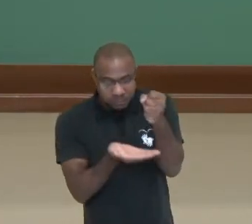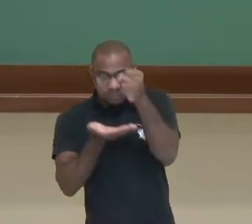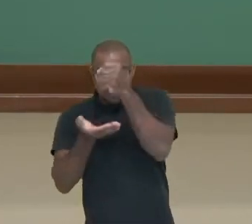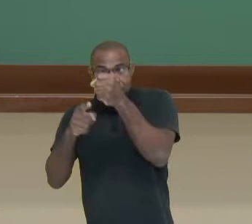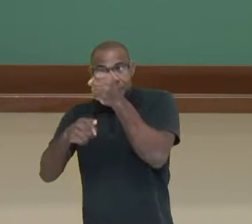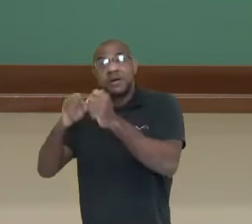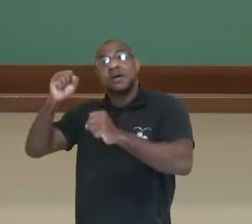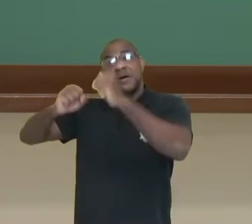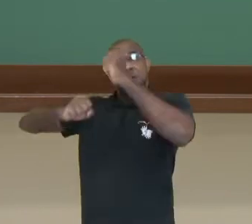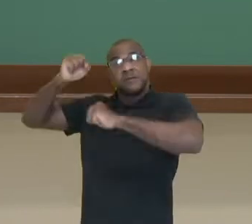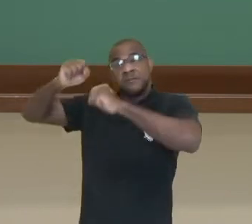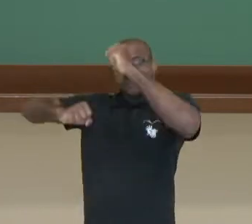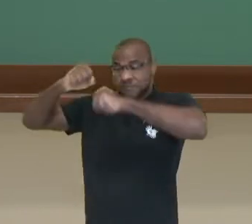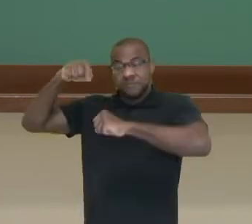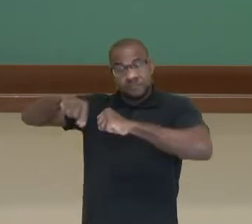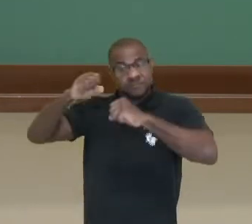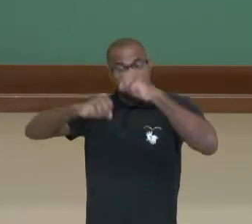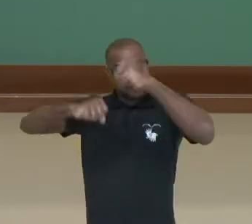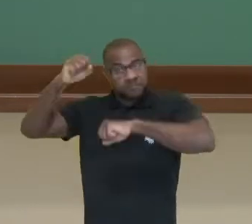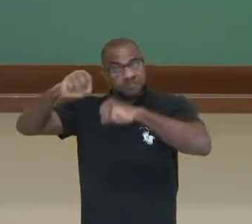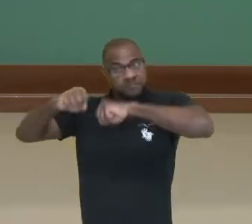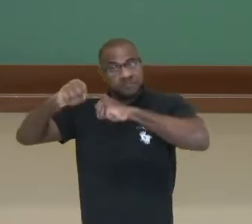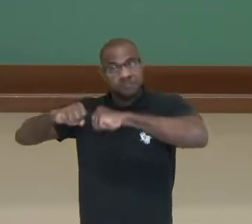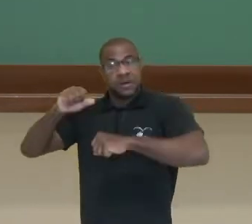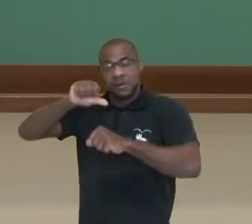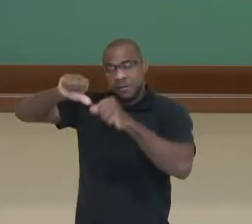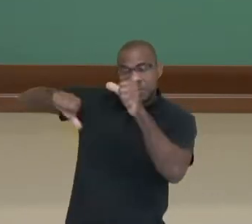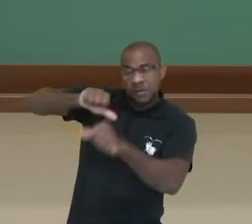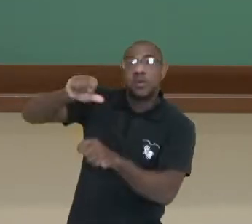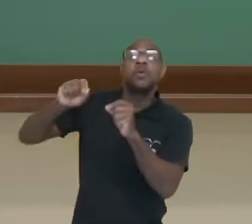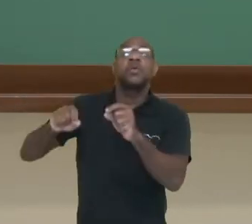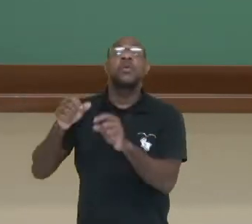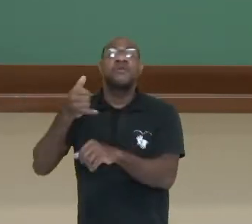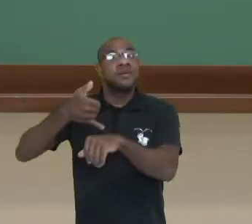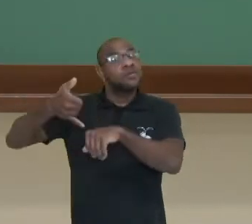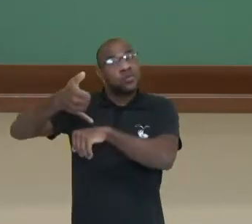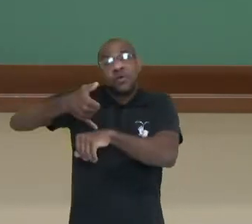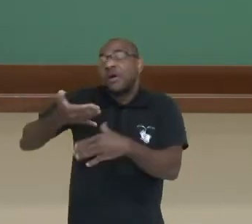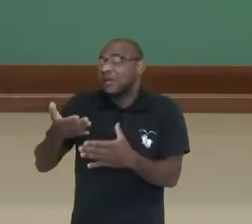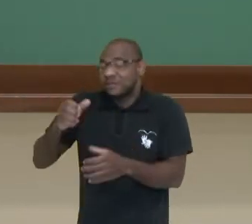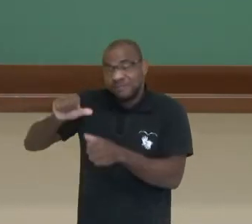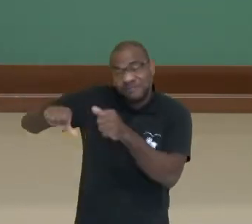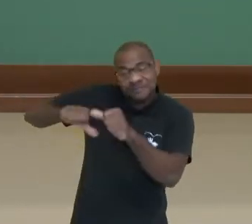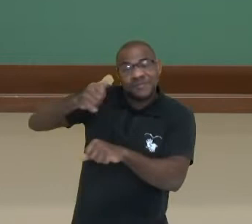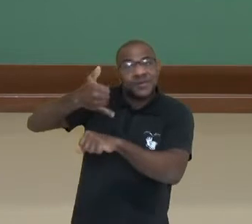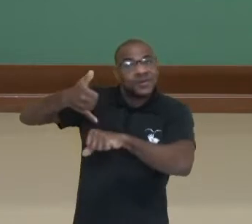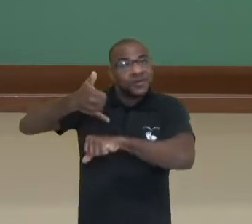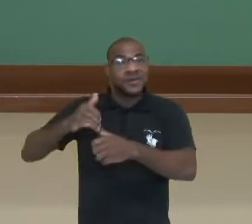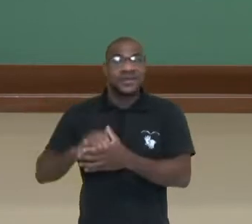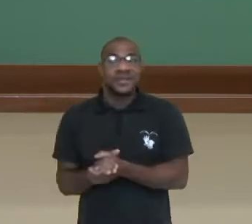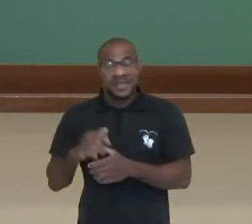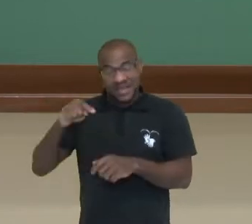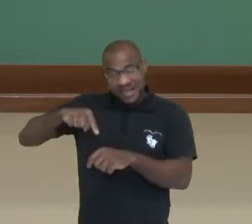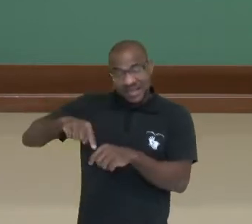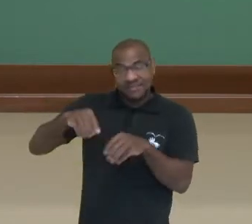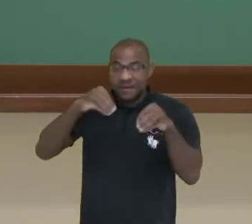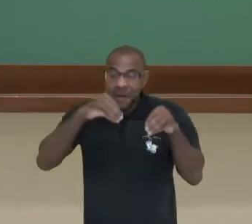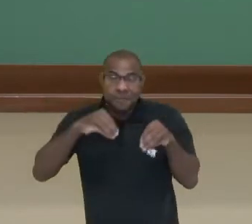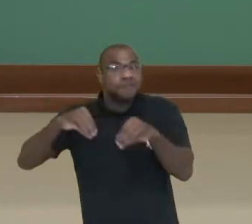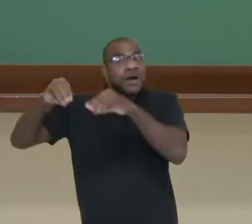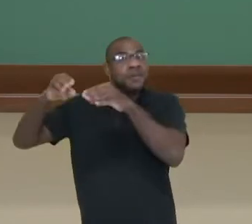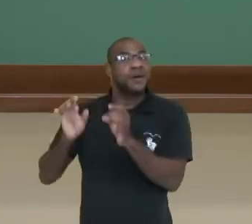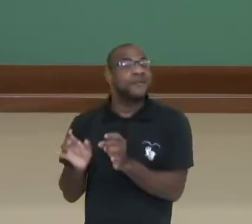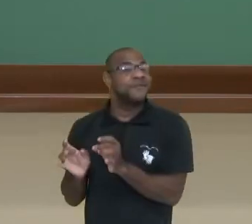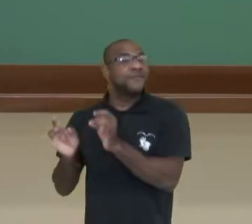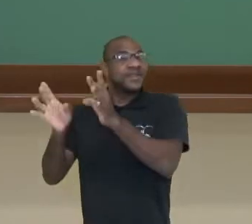para uma indústria, que é uma agroindústria, e lá vai fazer o óleo de soja. E já sai do campo o óleo pronto.